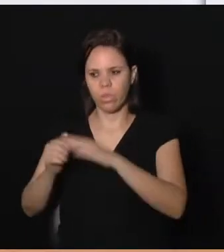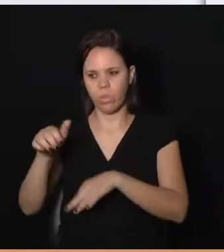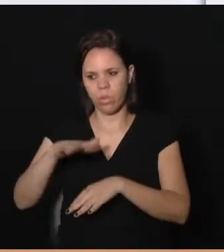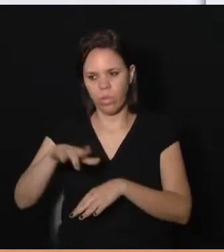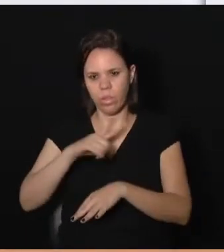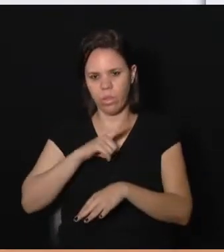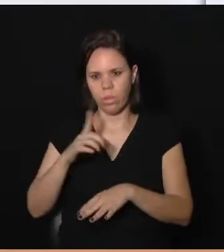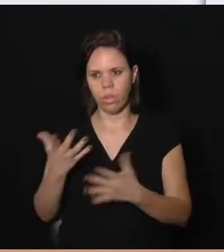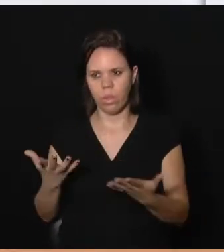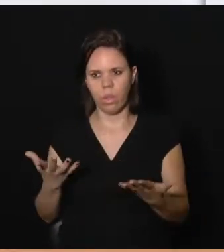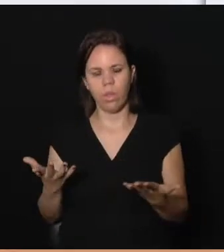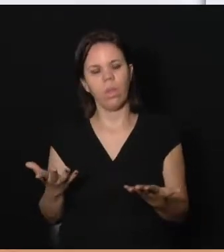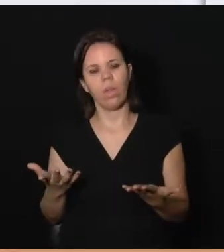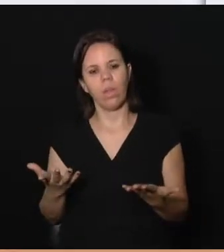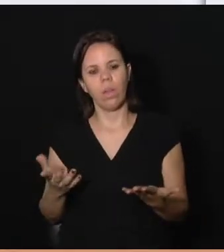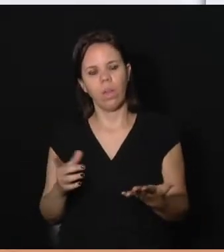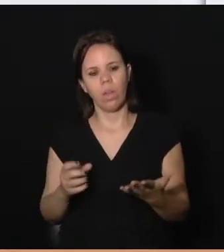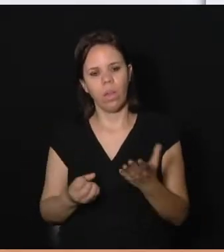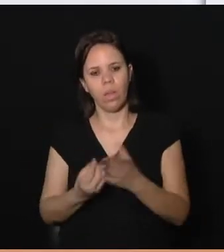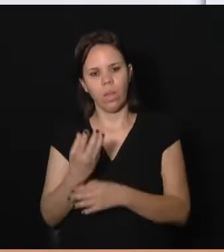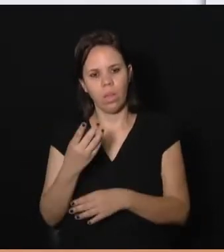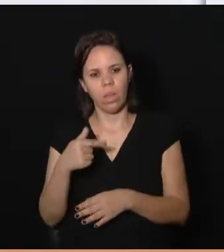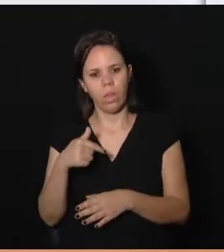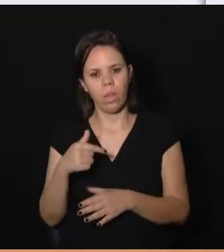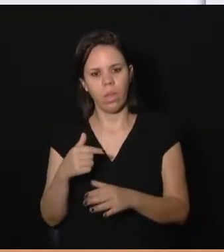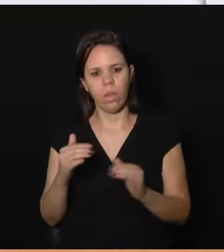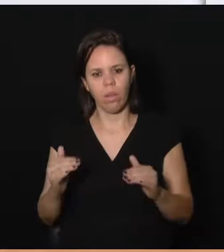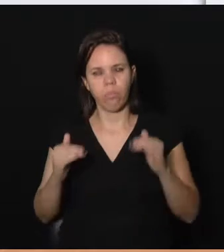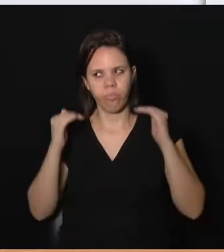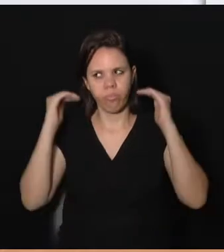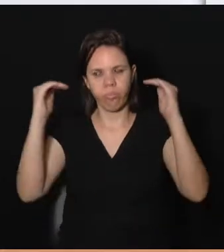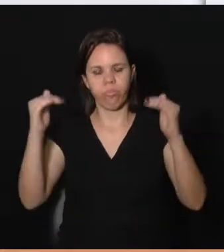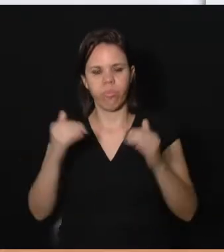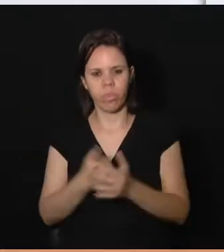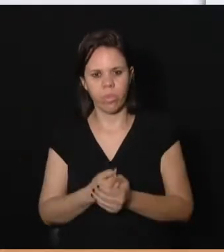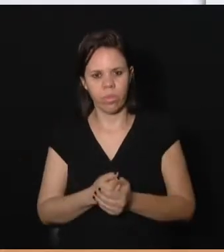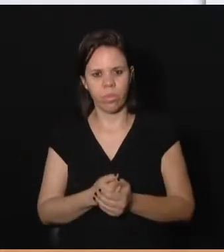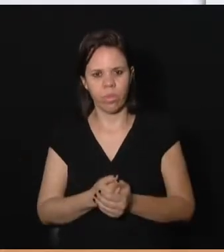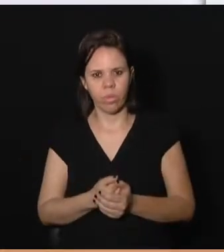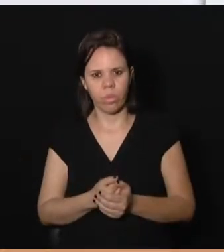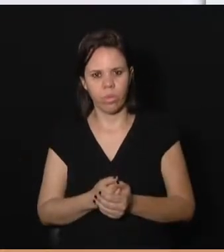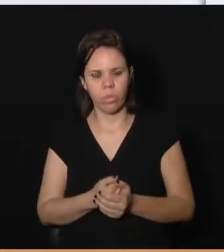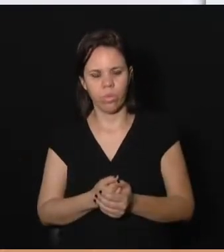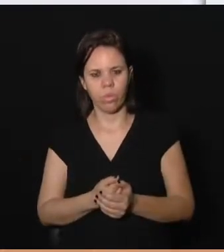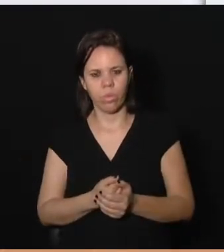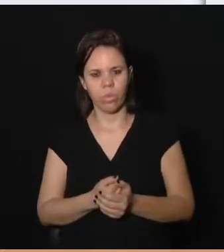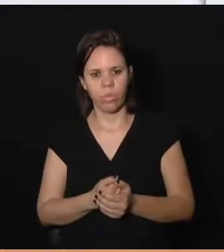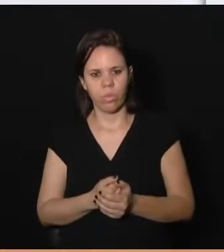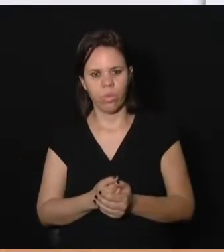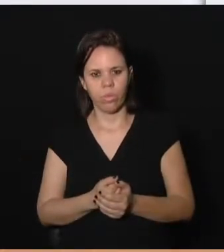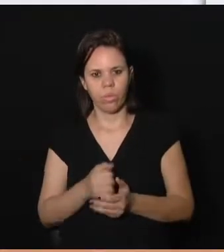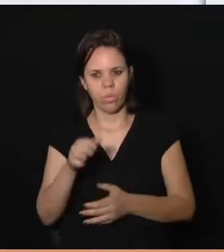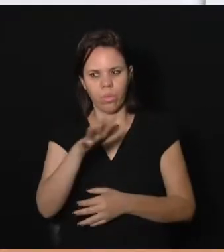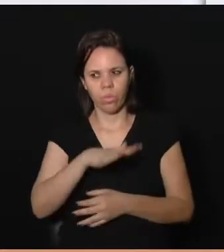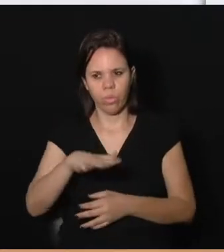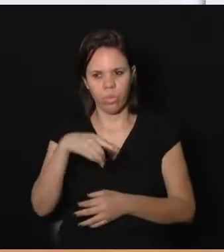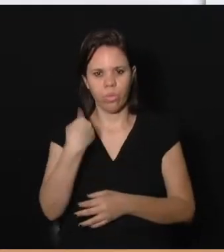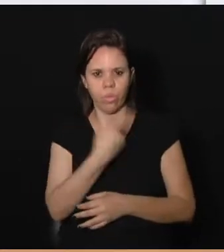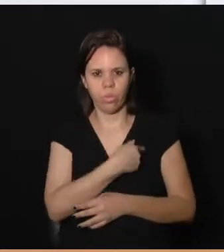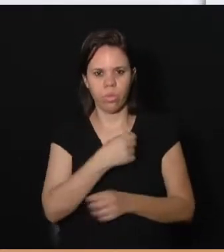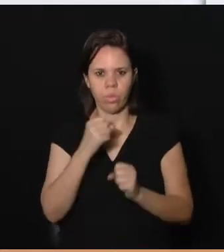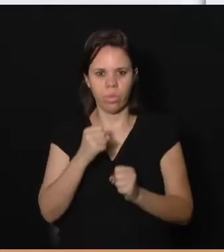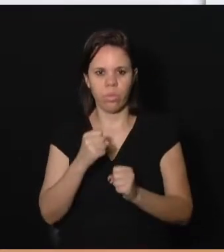criar situações. Então, acho que esse é um passo que no âmbito regional aqui nós